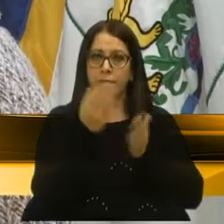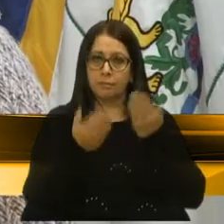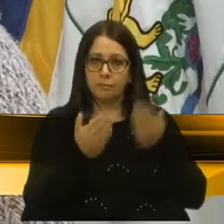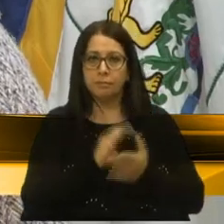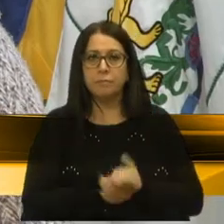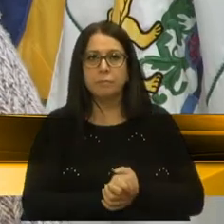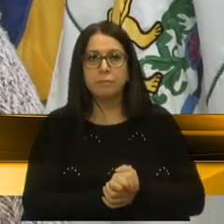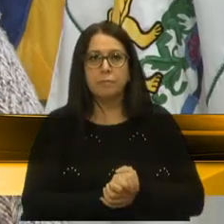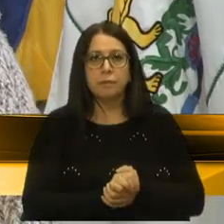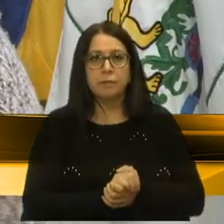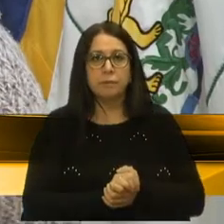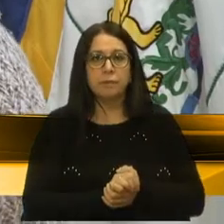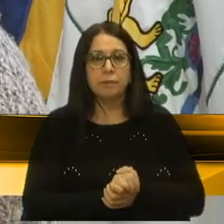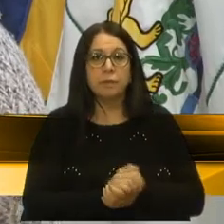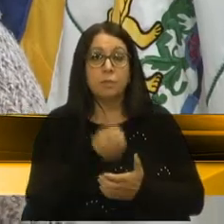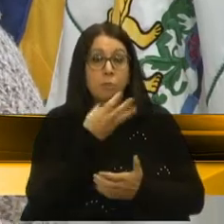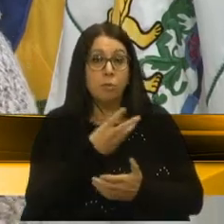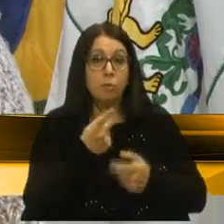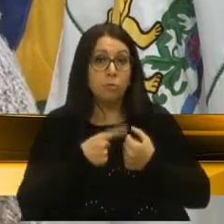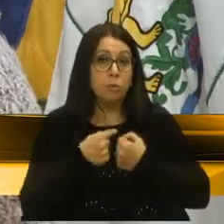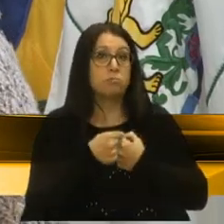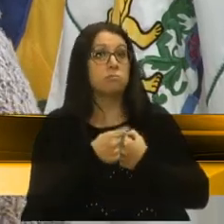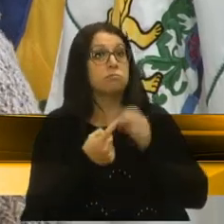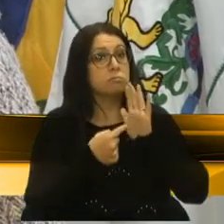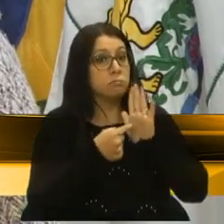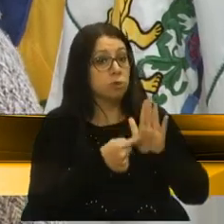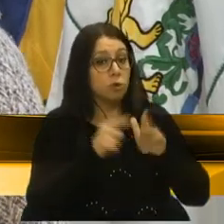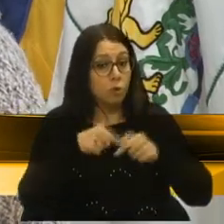licitações. Bom, o município aqui colocou a